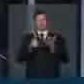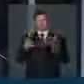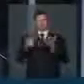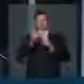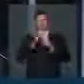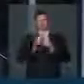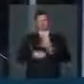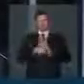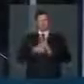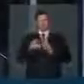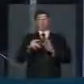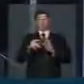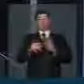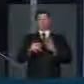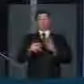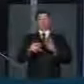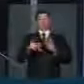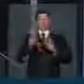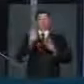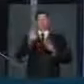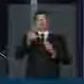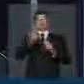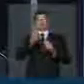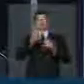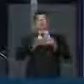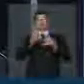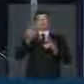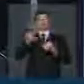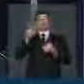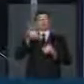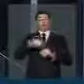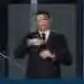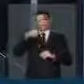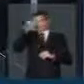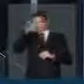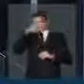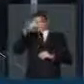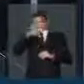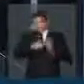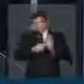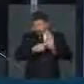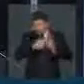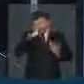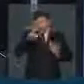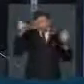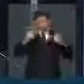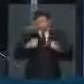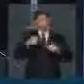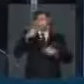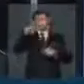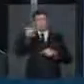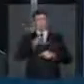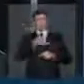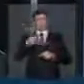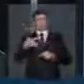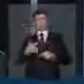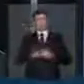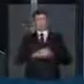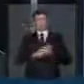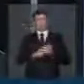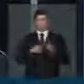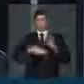publicada ontem pelo Fantástico da Rede Globo, que é uma brutal denúncia contra os planos de saúde